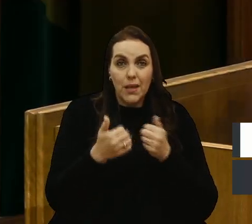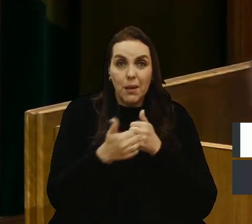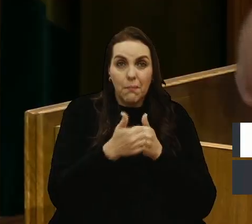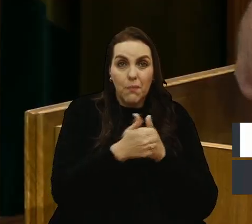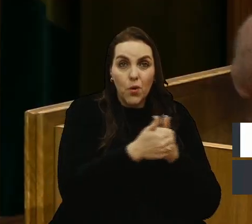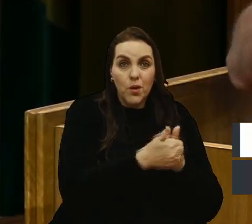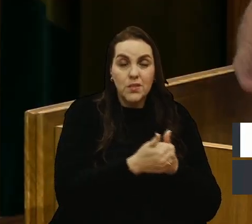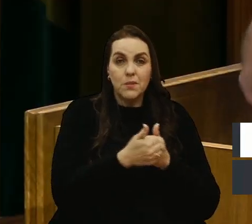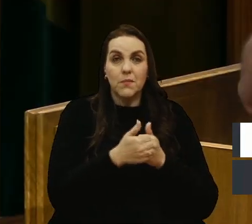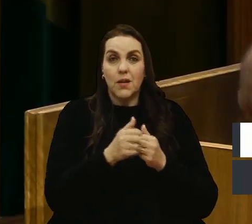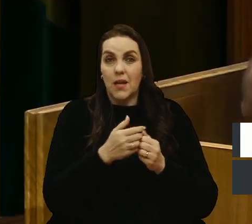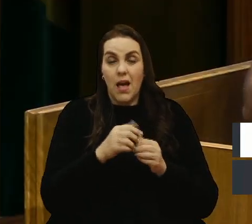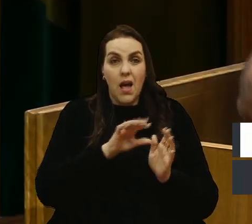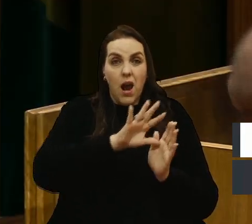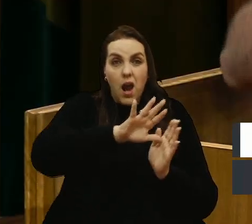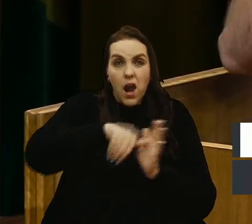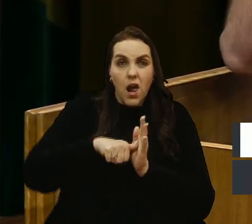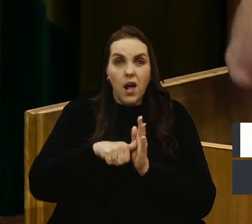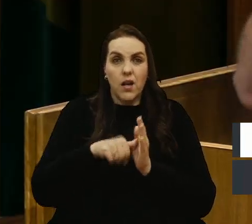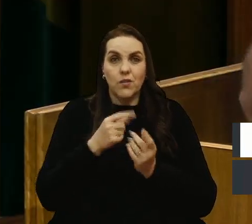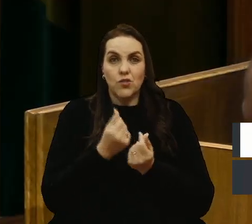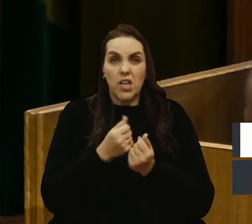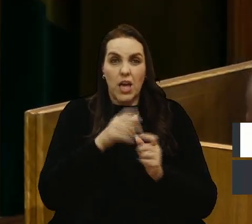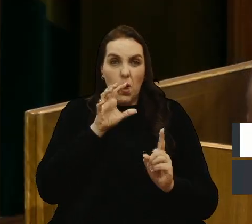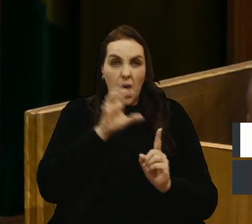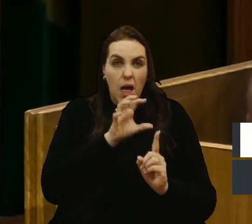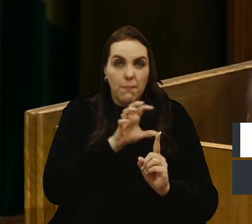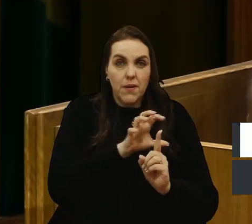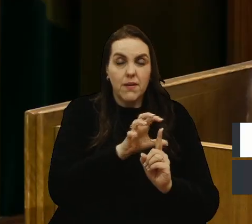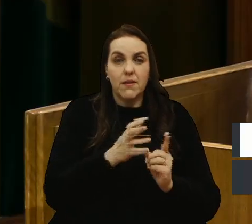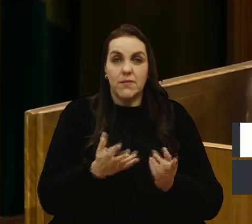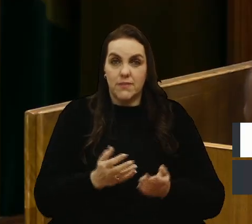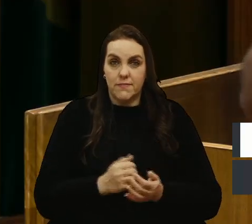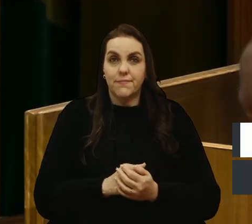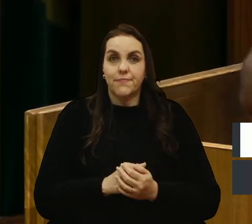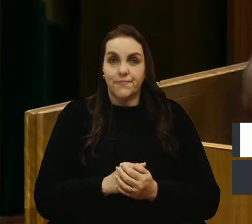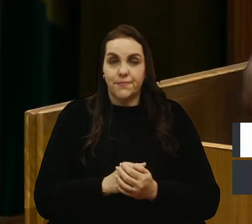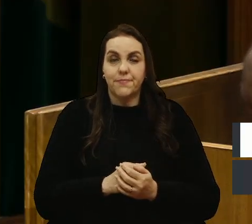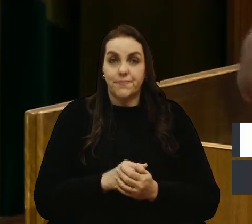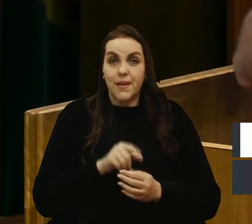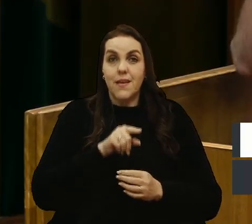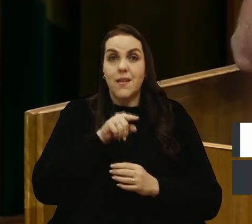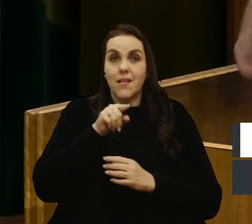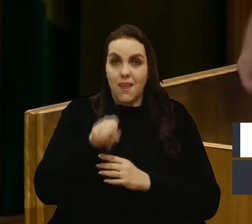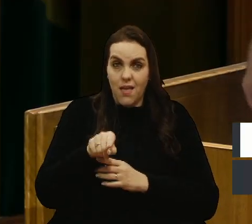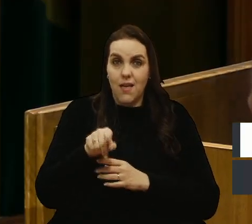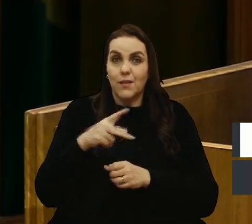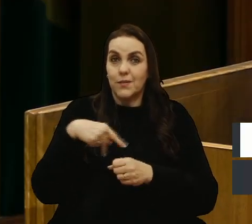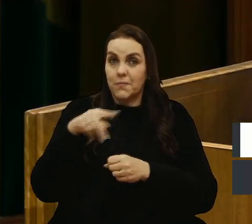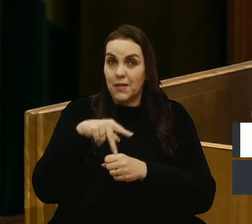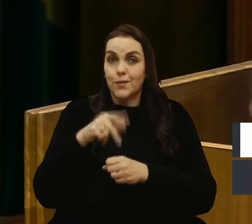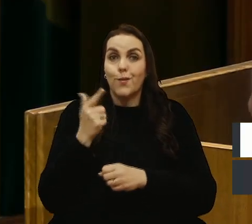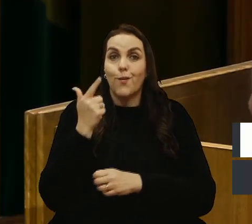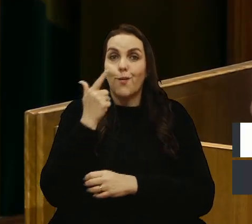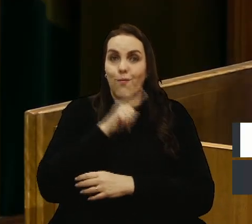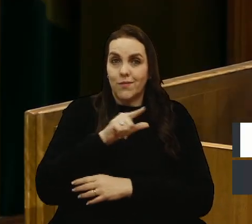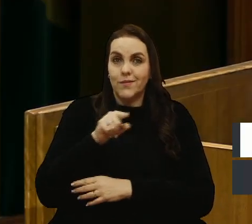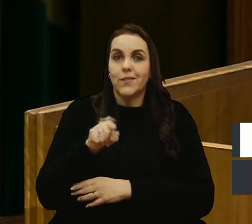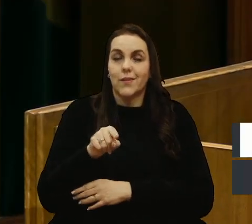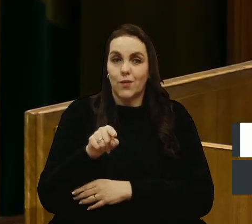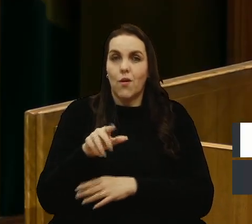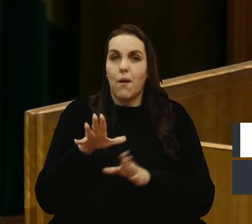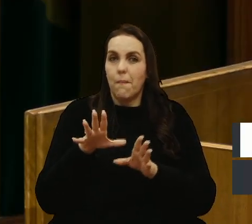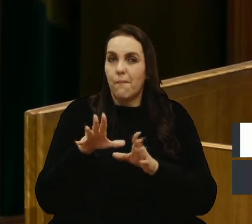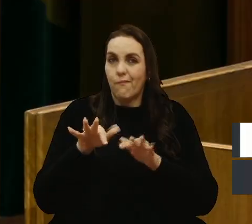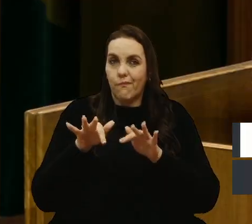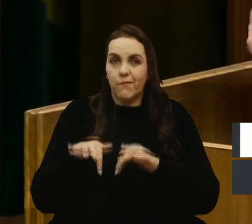próximos, extorquiam, ameaçavam. E lá ele conseguiu conter